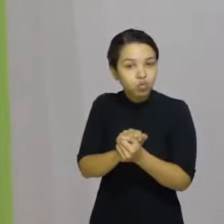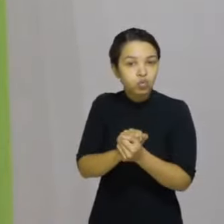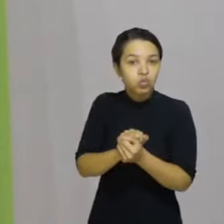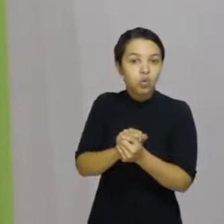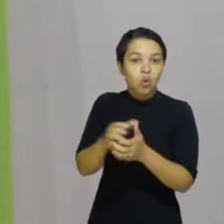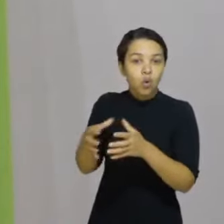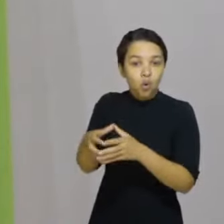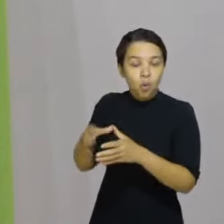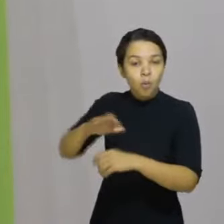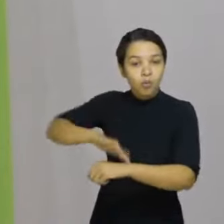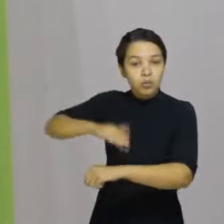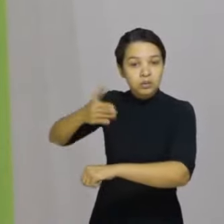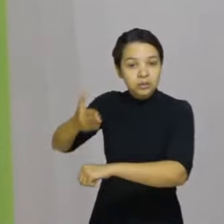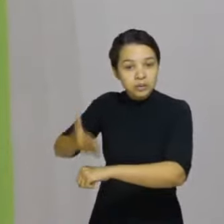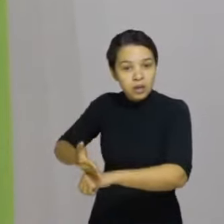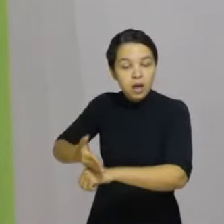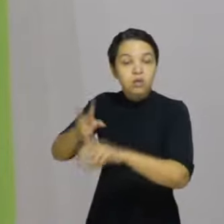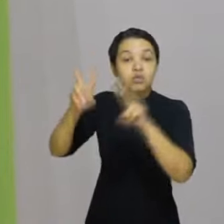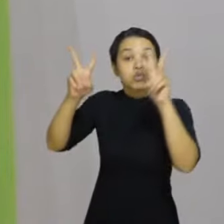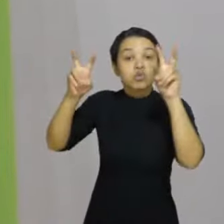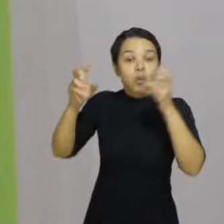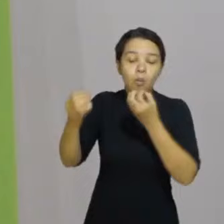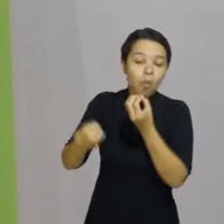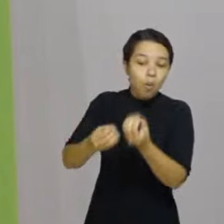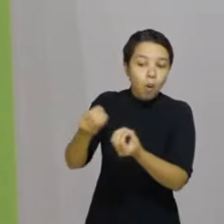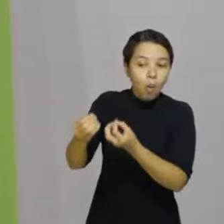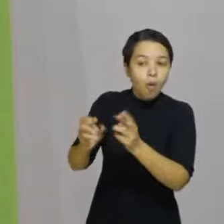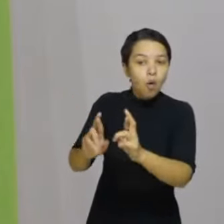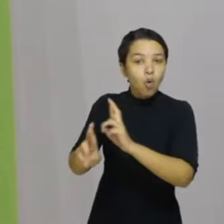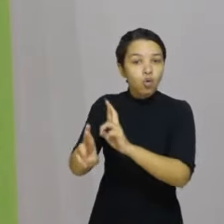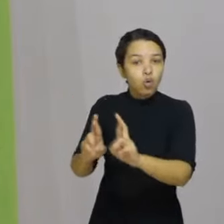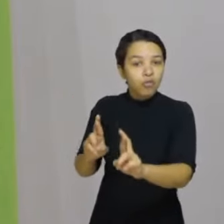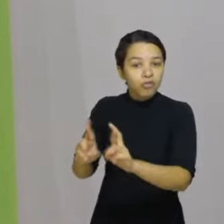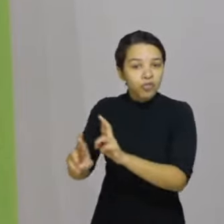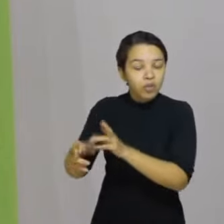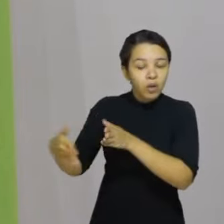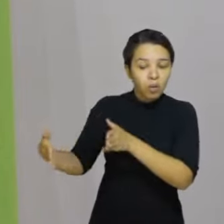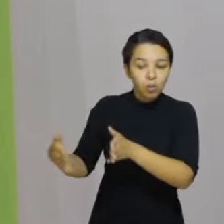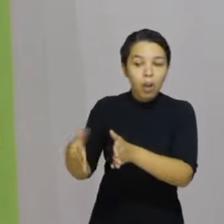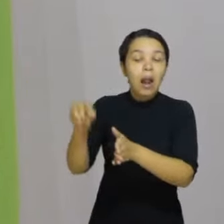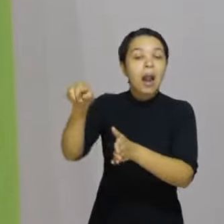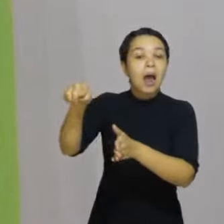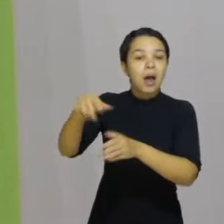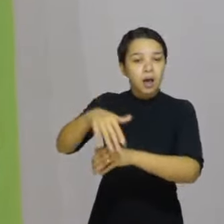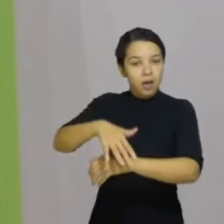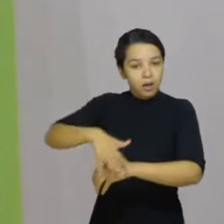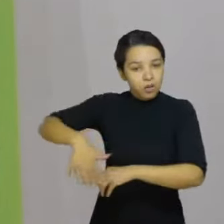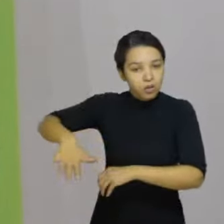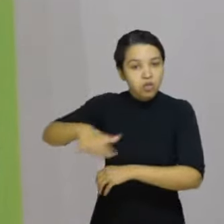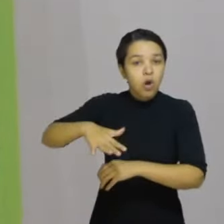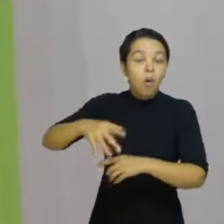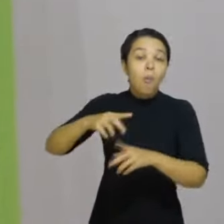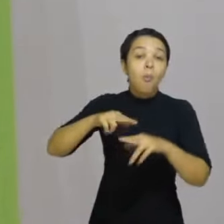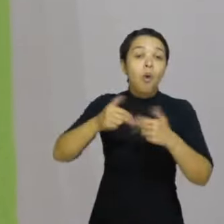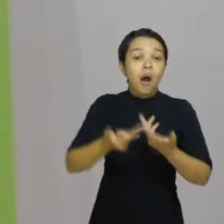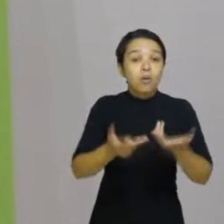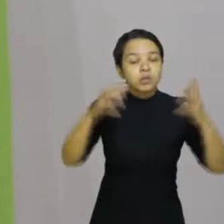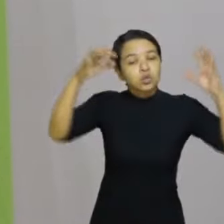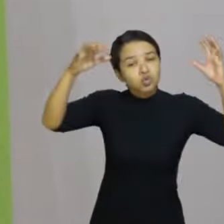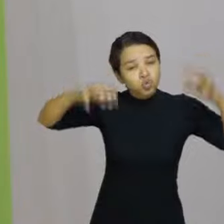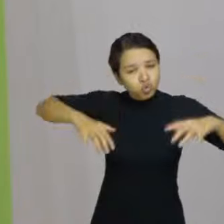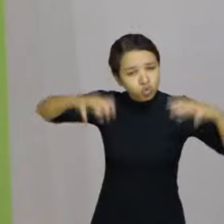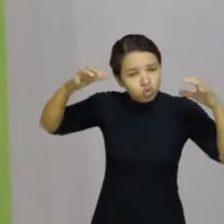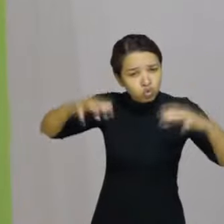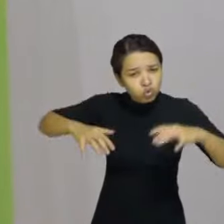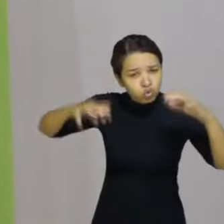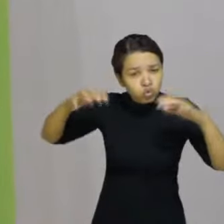das nossas rodovias na região, que, por conta de chuvas,